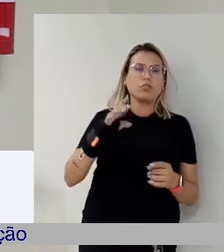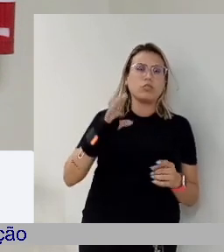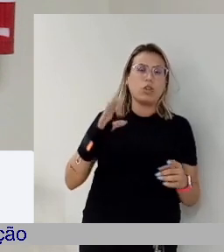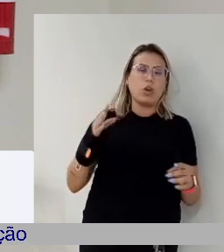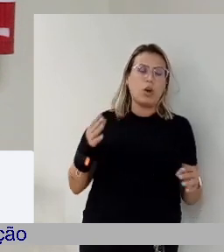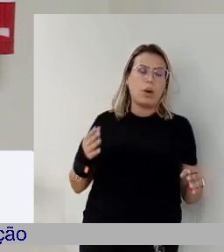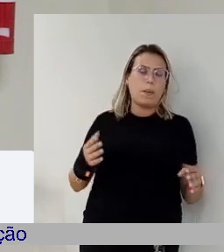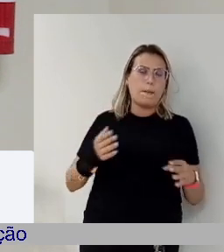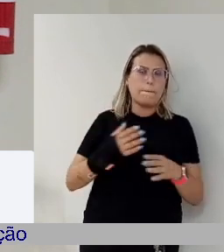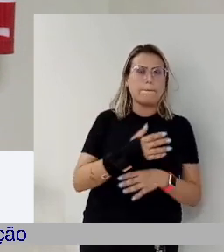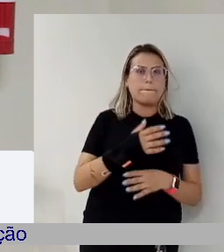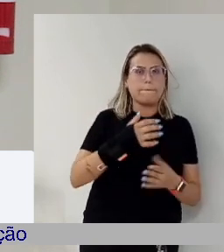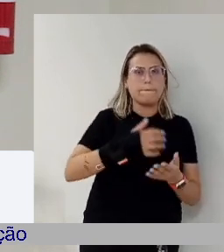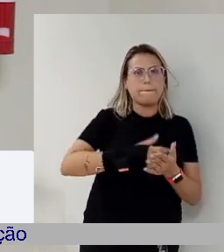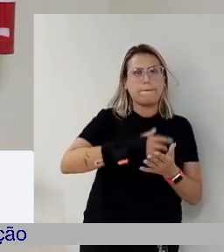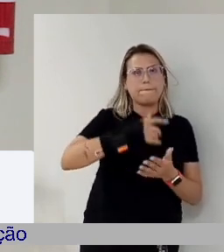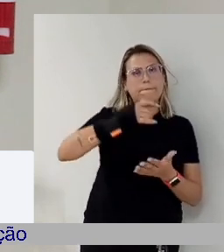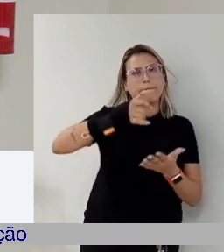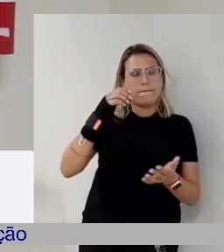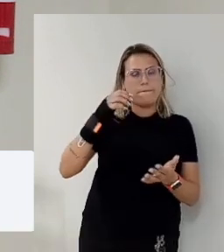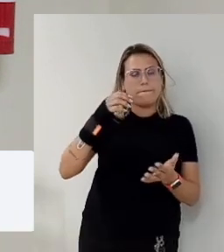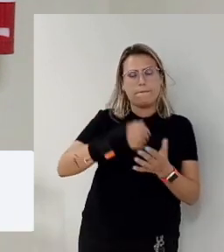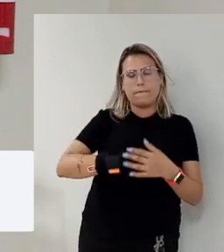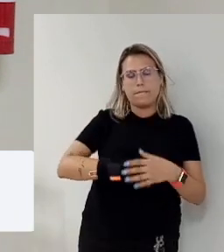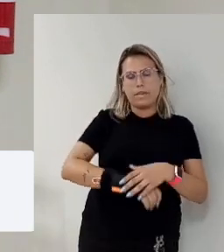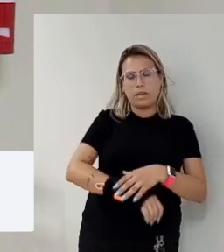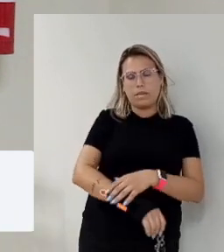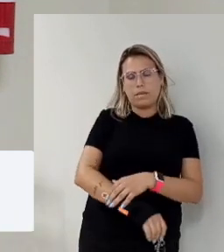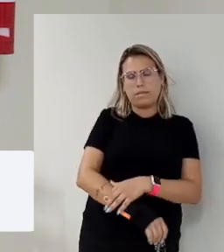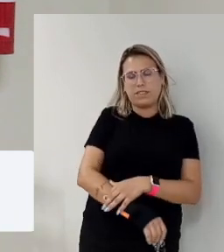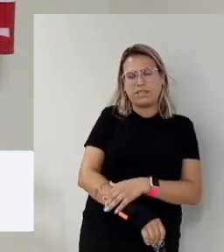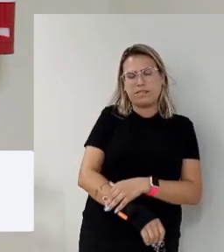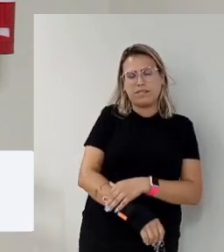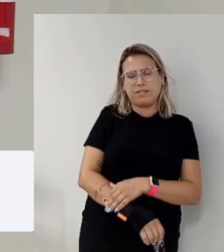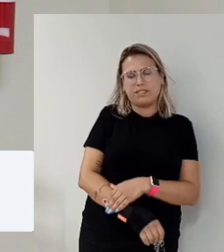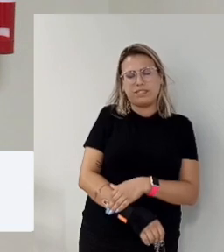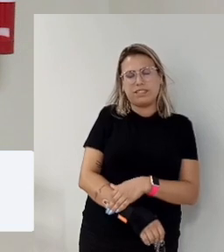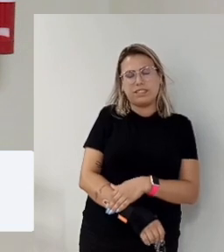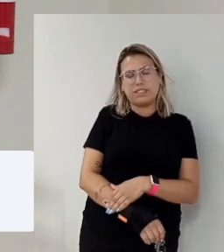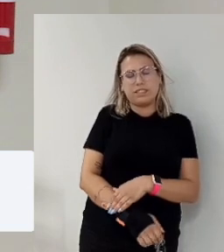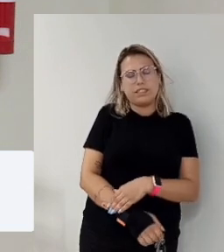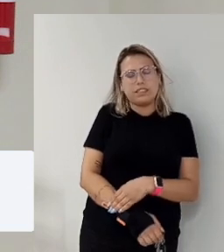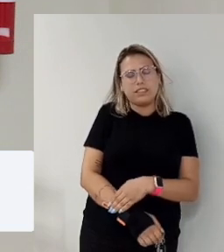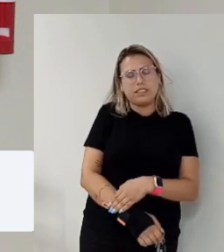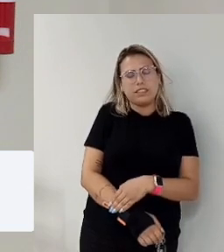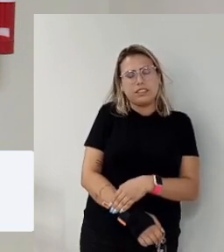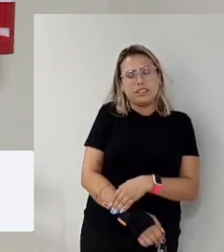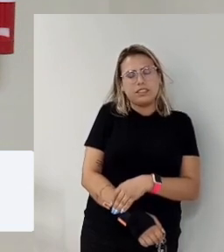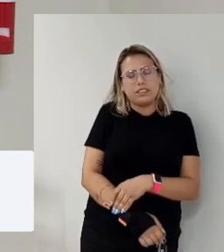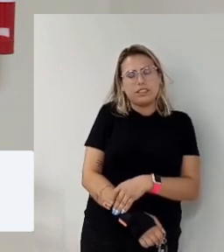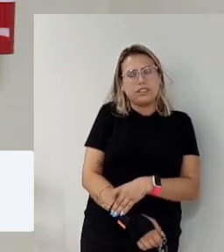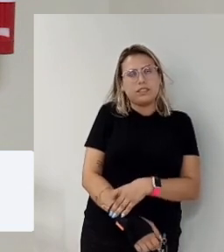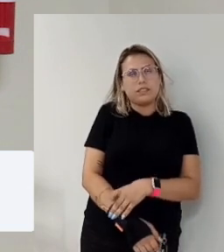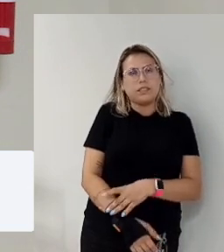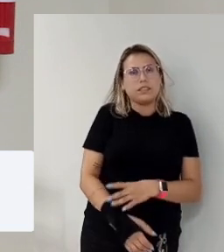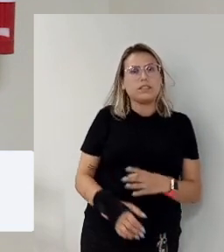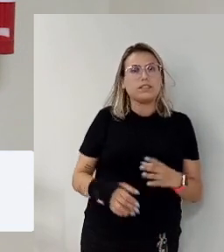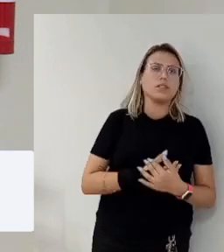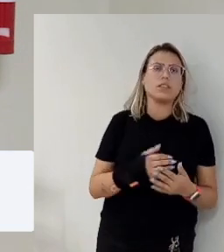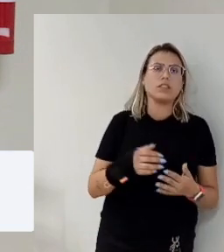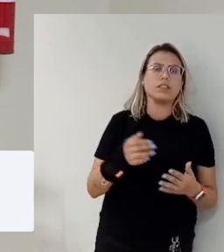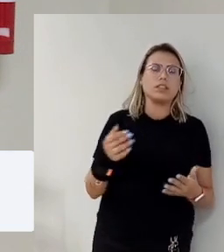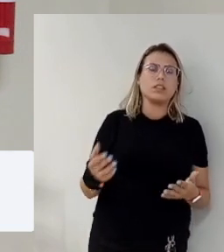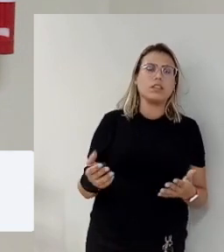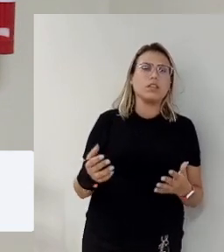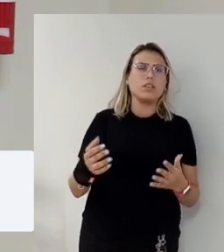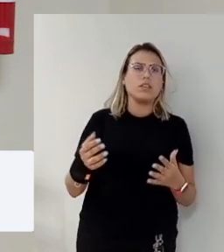comprar o óleo ela não ia precisar fazer esse investimento de aluguel do trator então assim eh a gente quer deixar bem